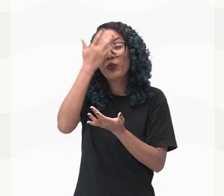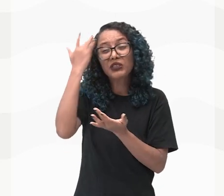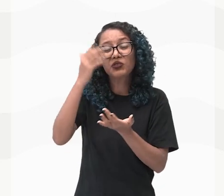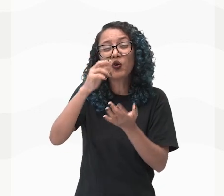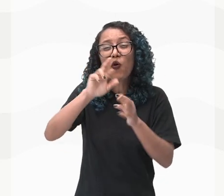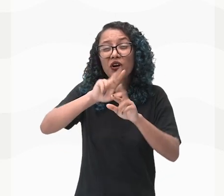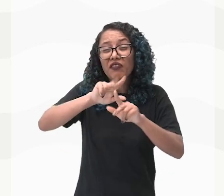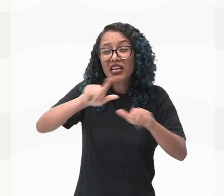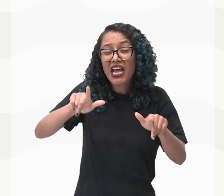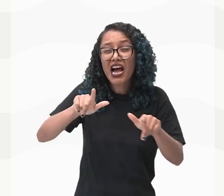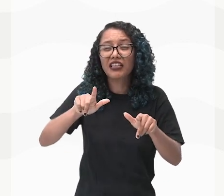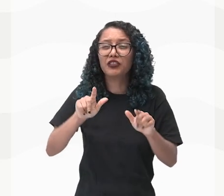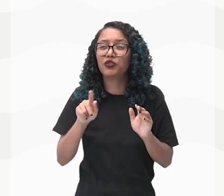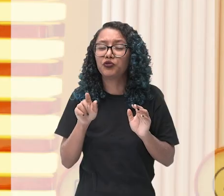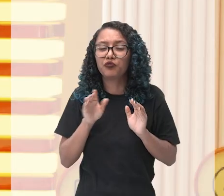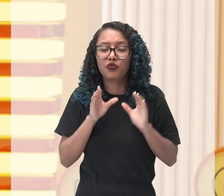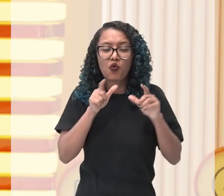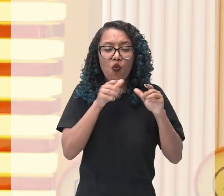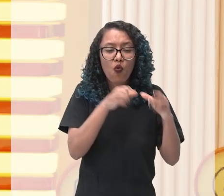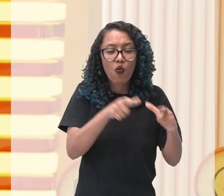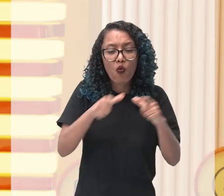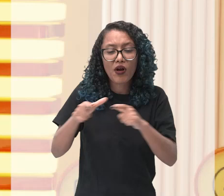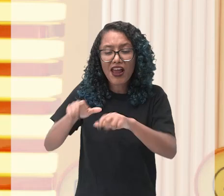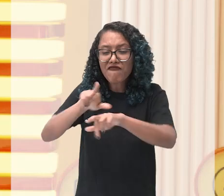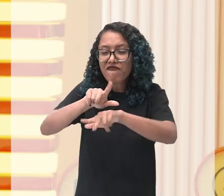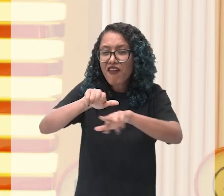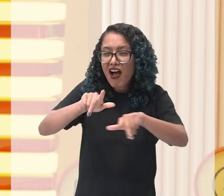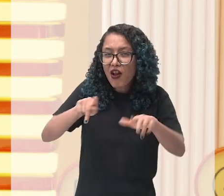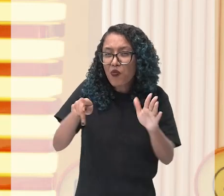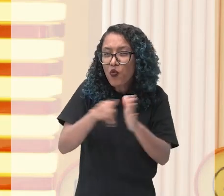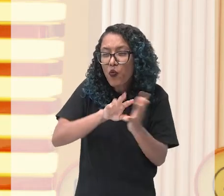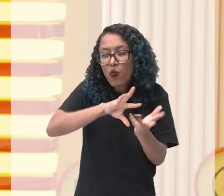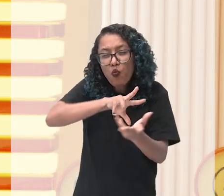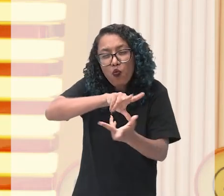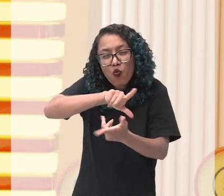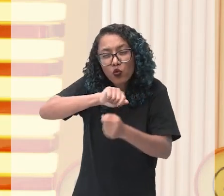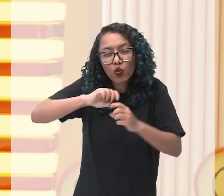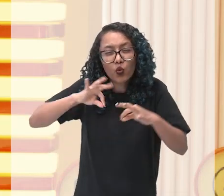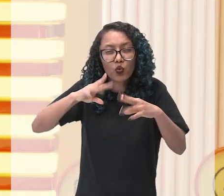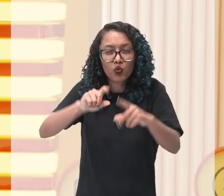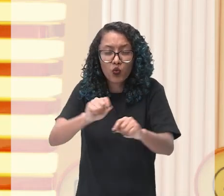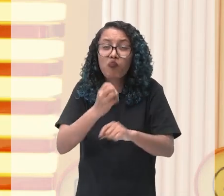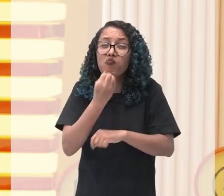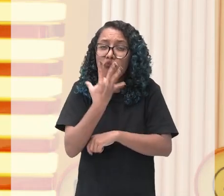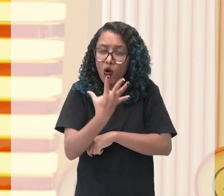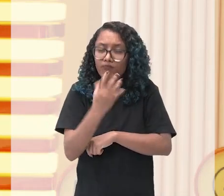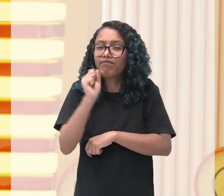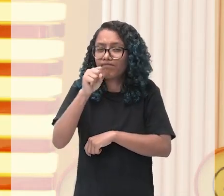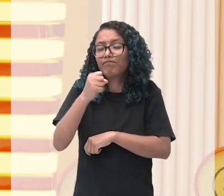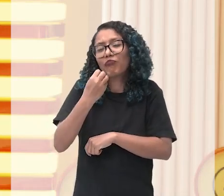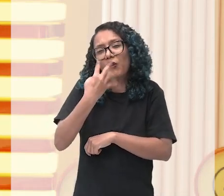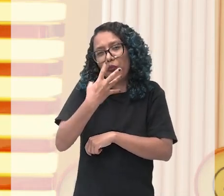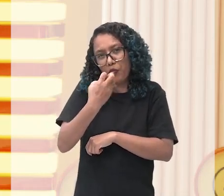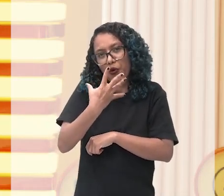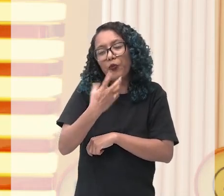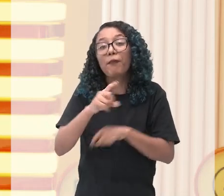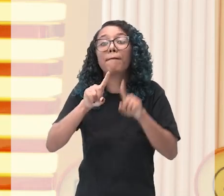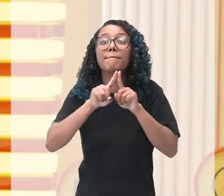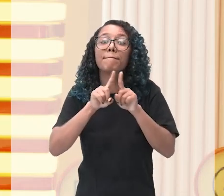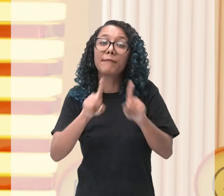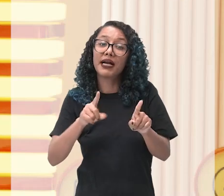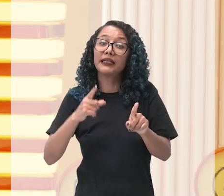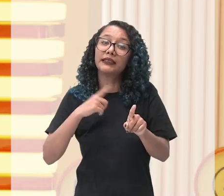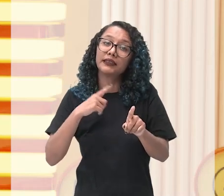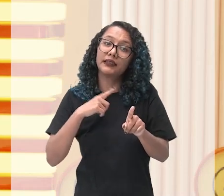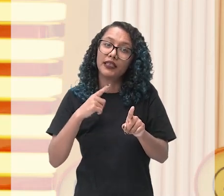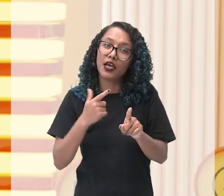nos conectar com diferentes pessoas em diferentes lugares do mundo inteiro. Só que isso